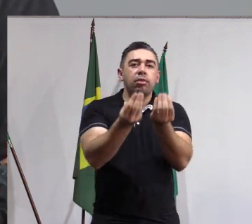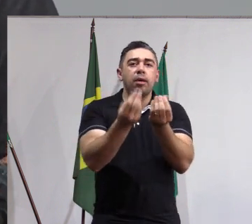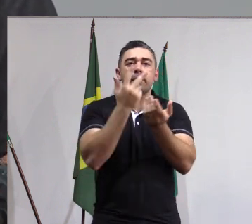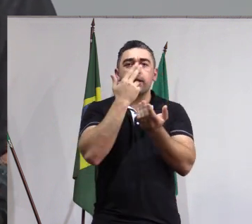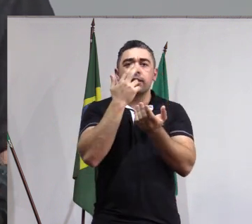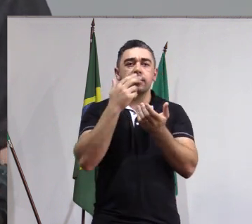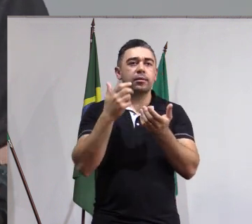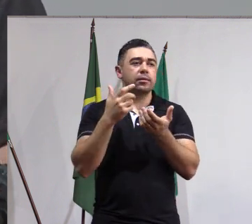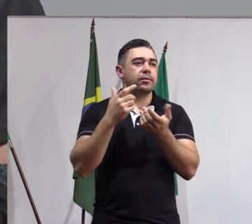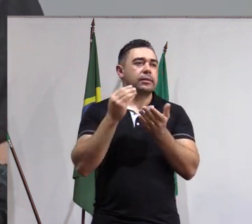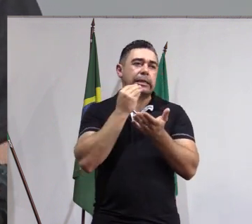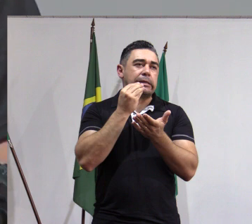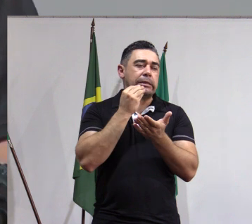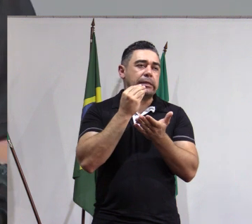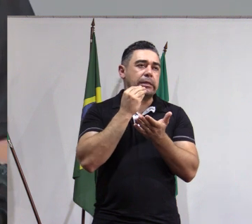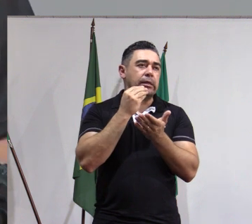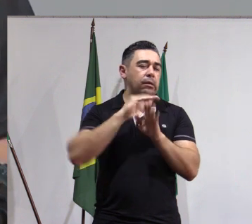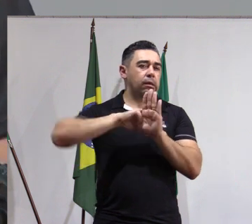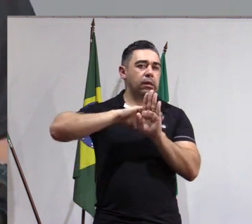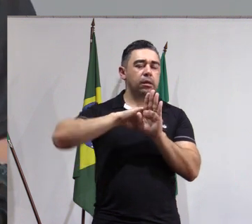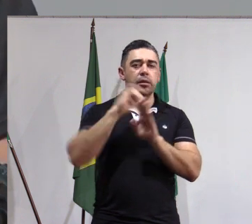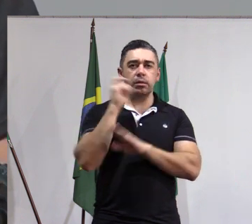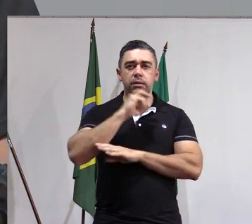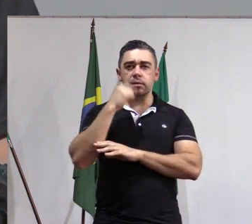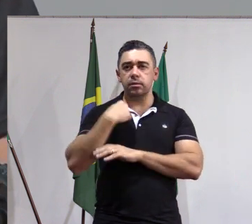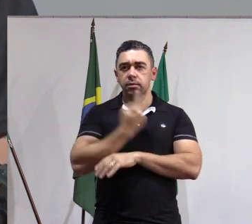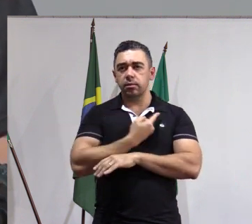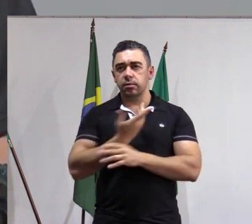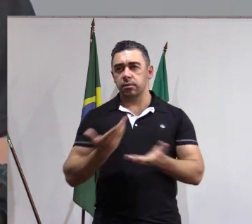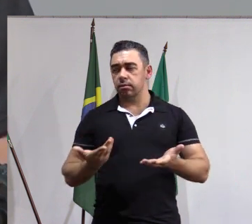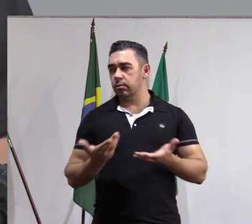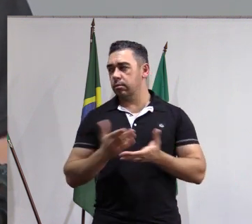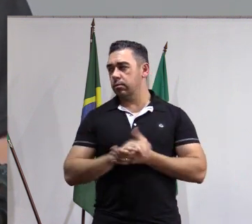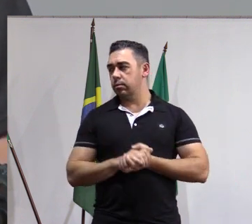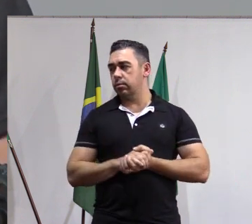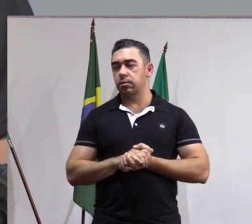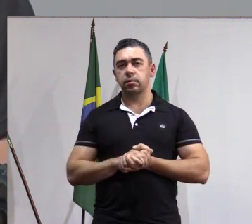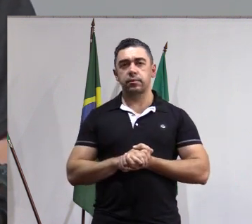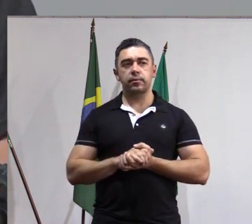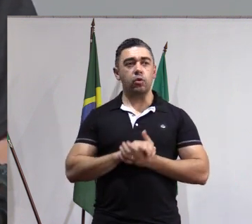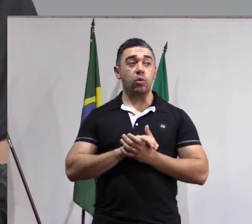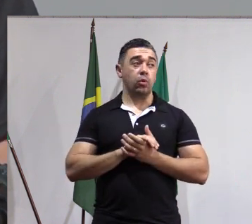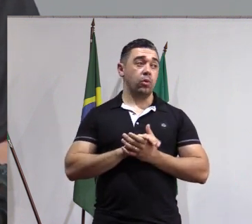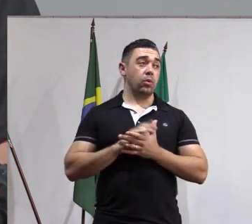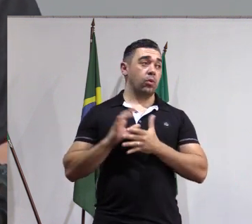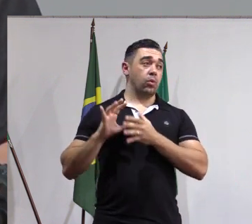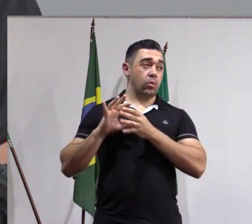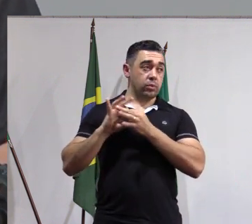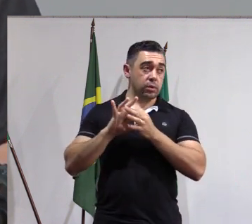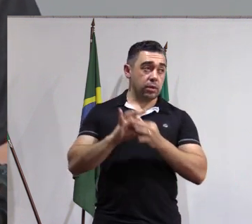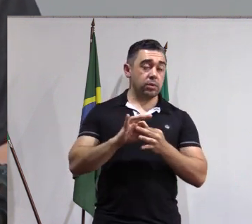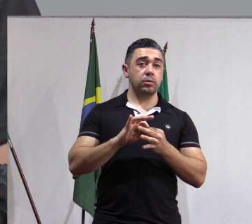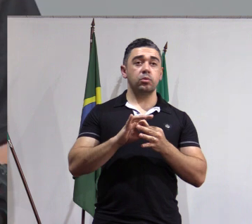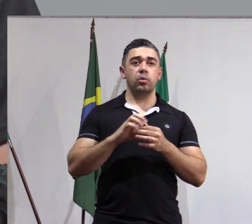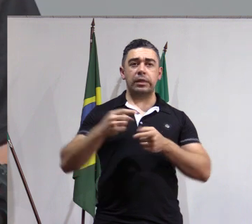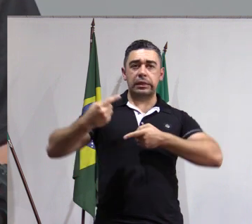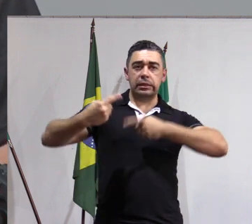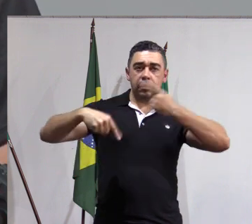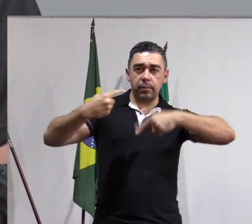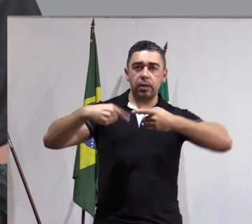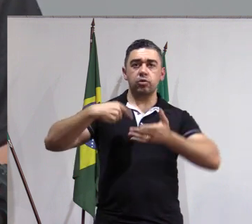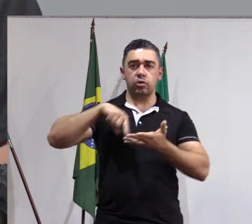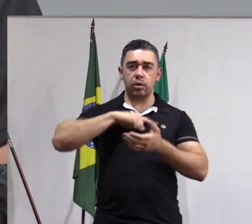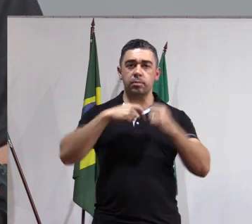muletas. Está tentando nos vender as muletas. Um contexto onde o debate a ser